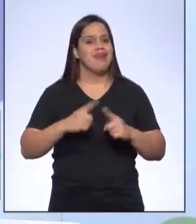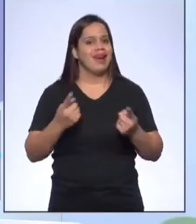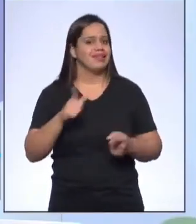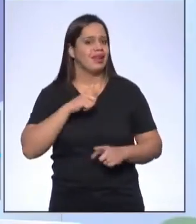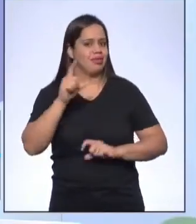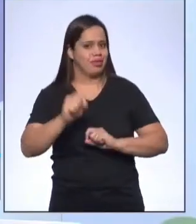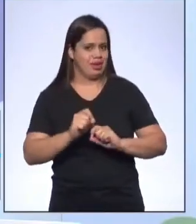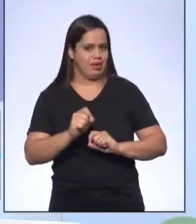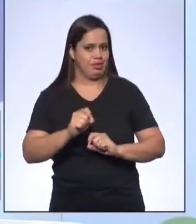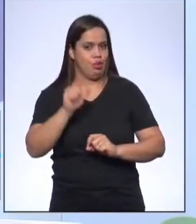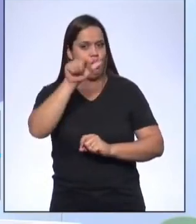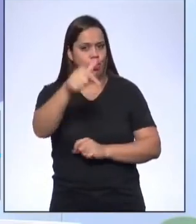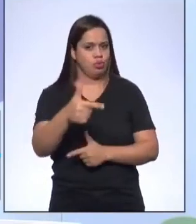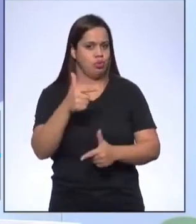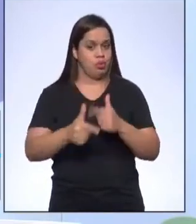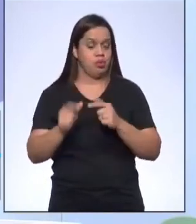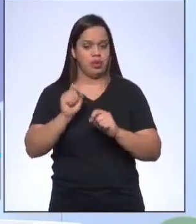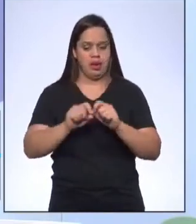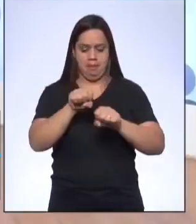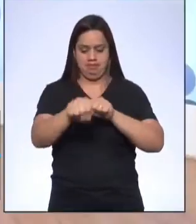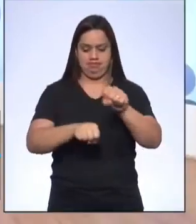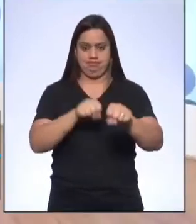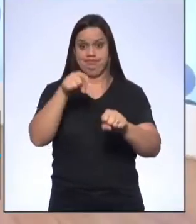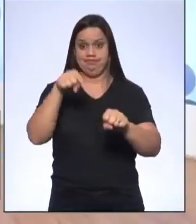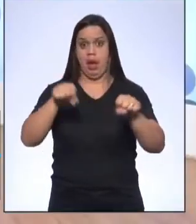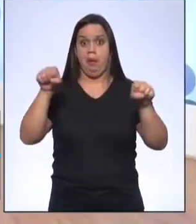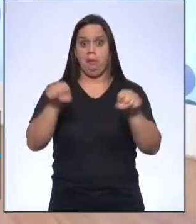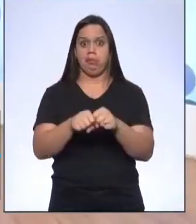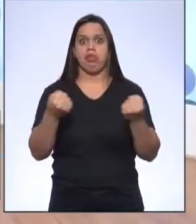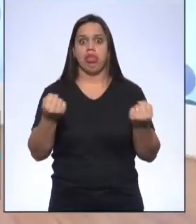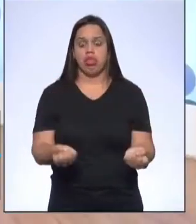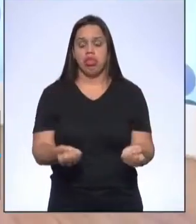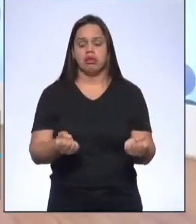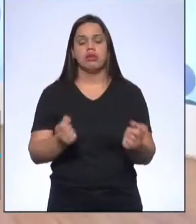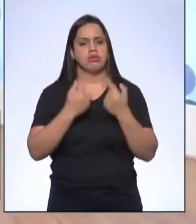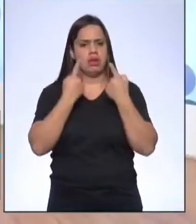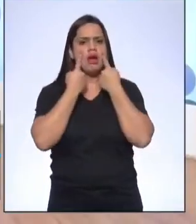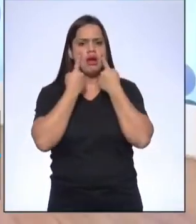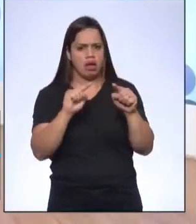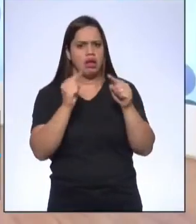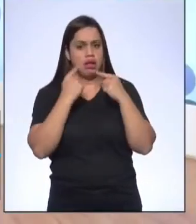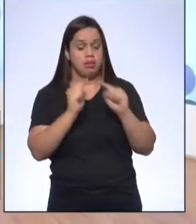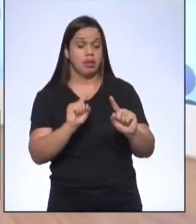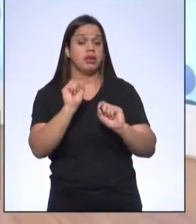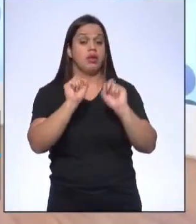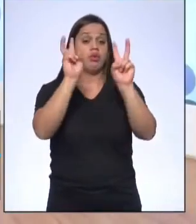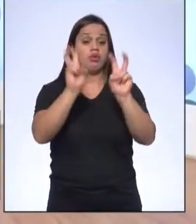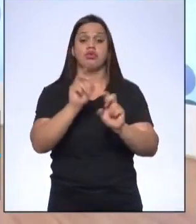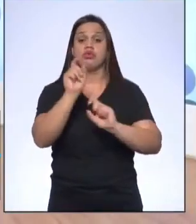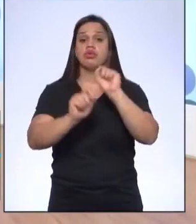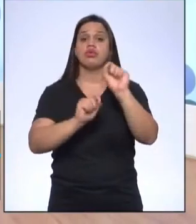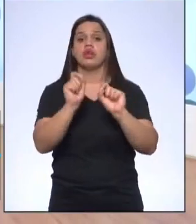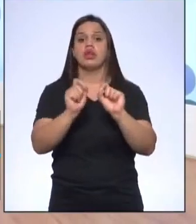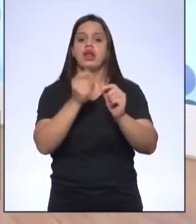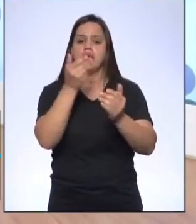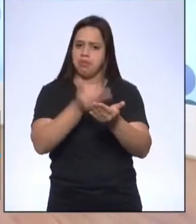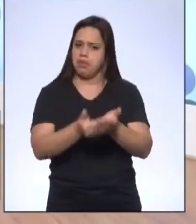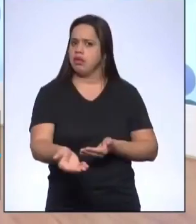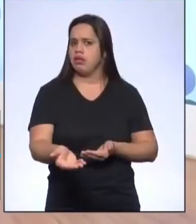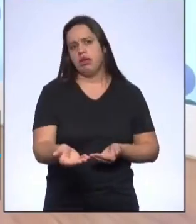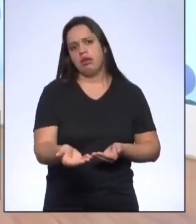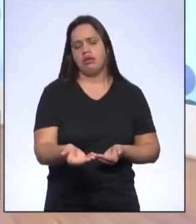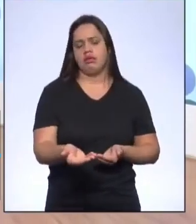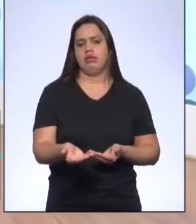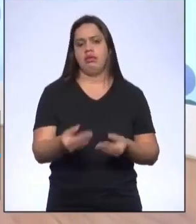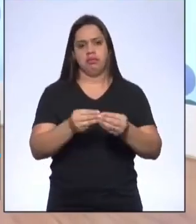dele quebrou. Ele está reclamando, professora. Gente, exatamente. Então, assim, qual que é o assunto? Ele perdeu a bike